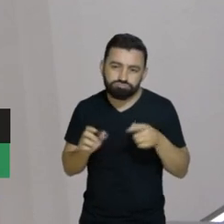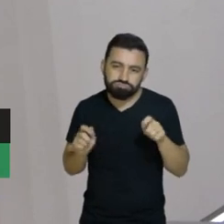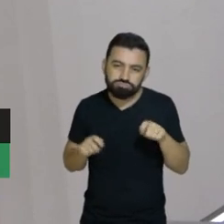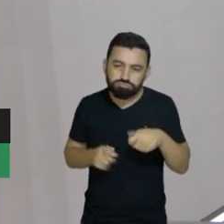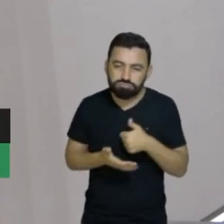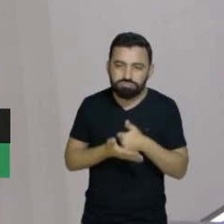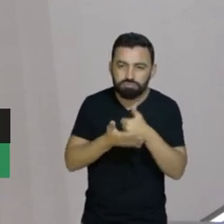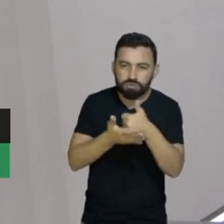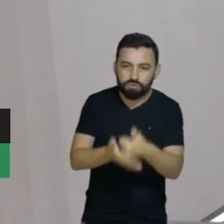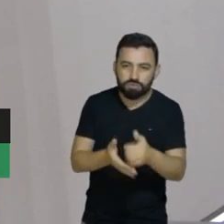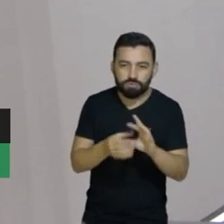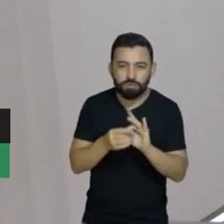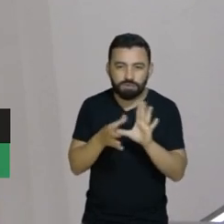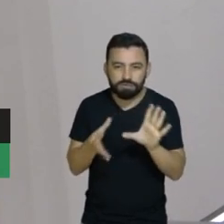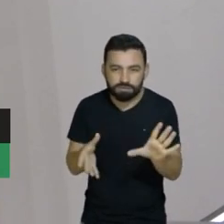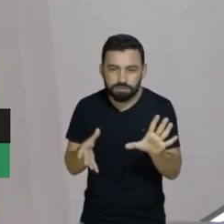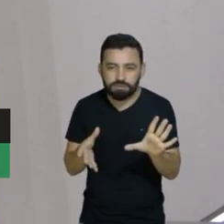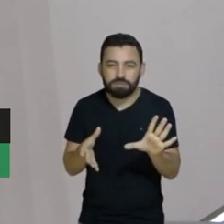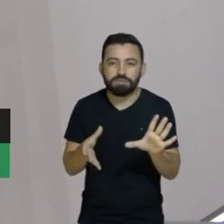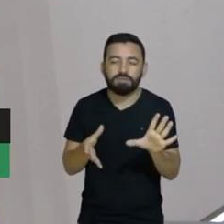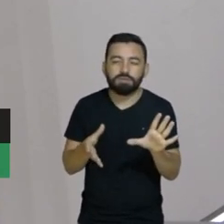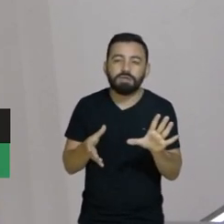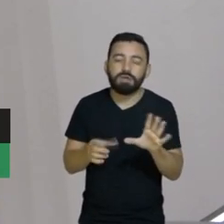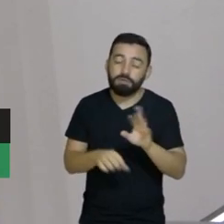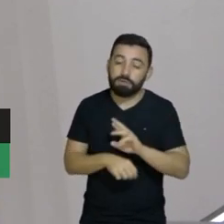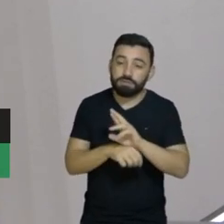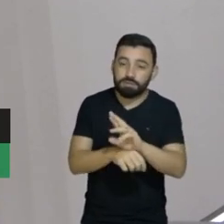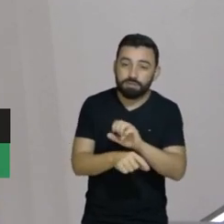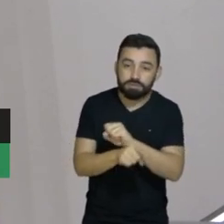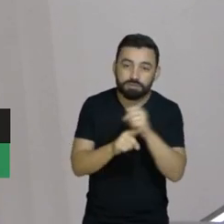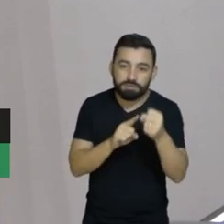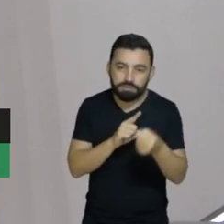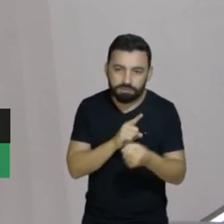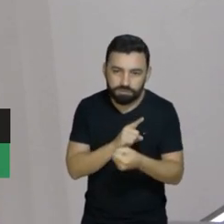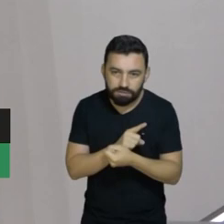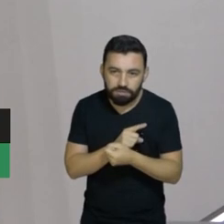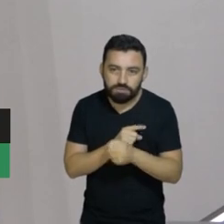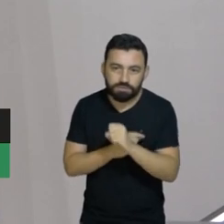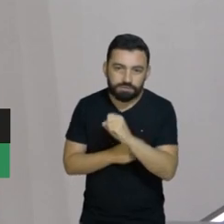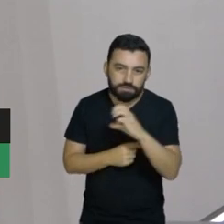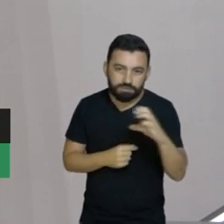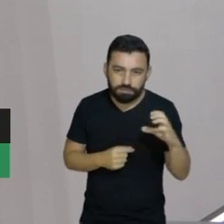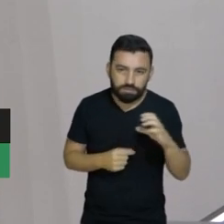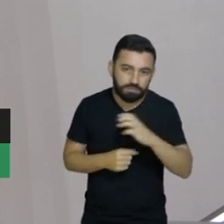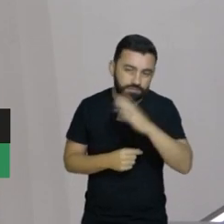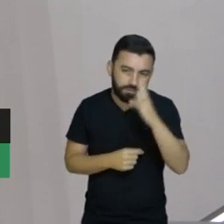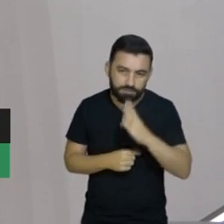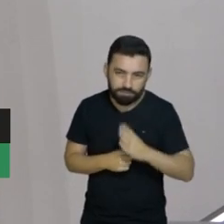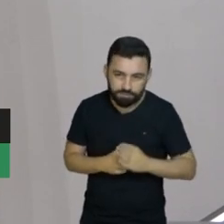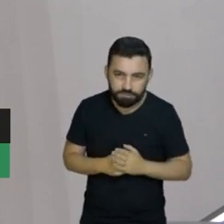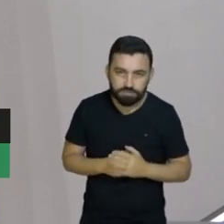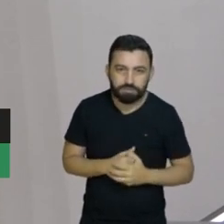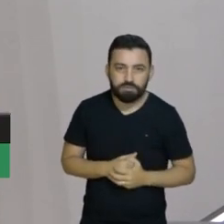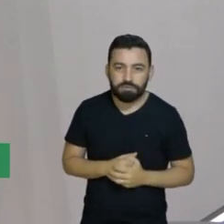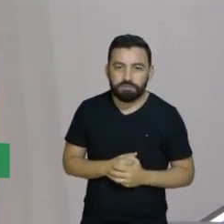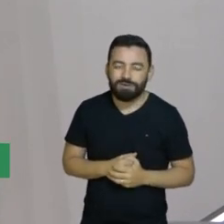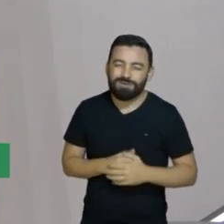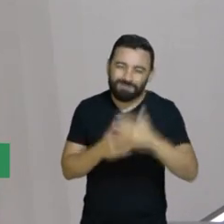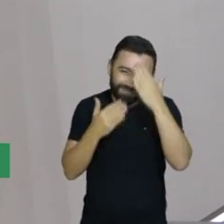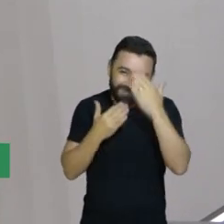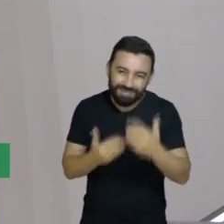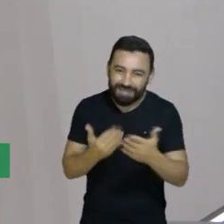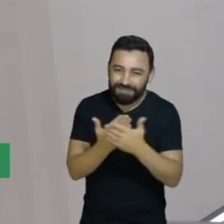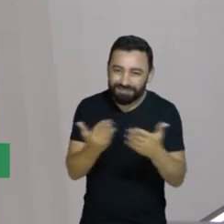fazer democracia e a representar a sociedade catarinense e brasileira neste Parlamento. Muito obrigado a